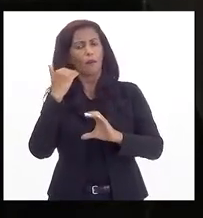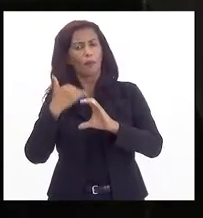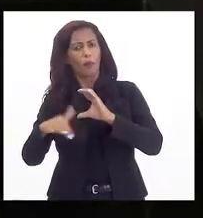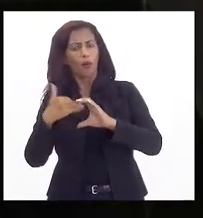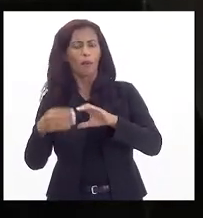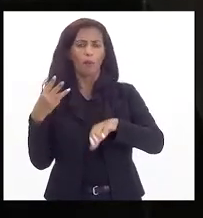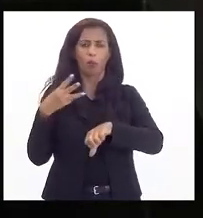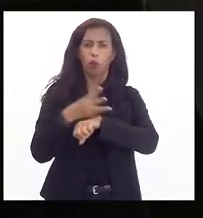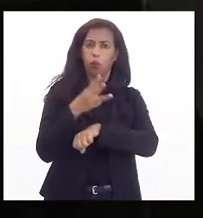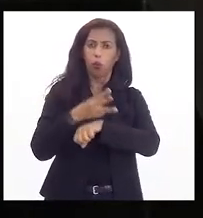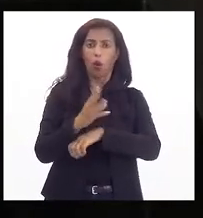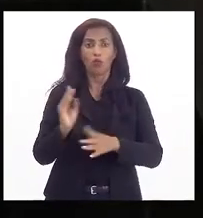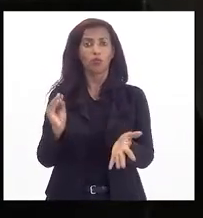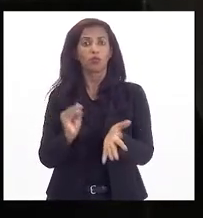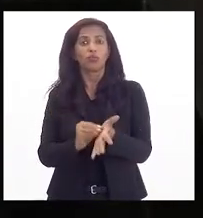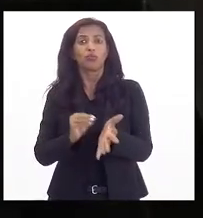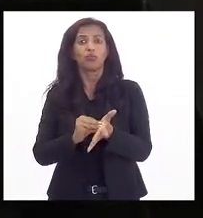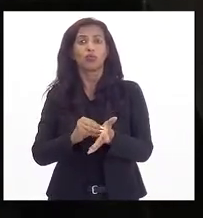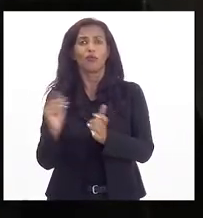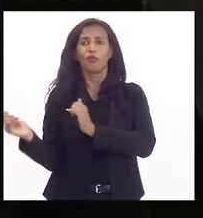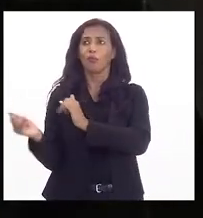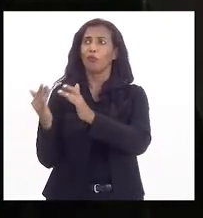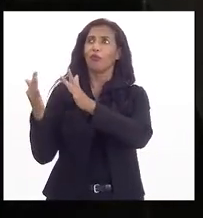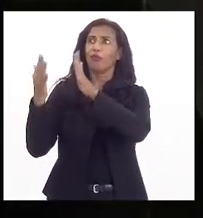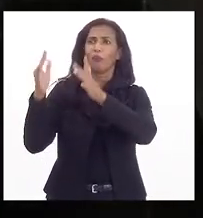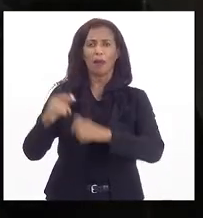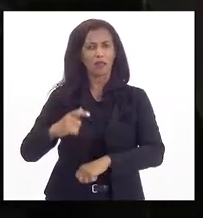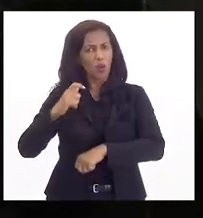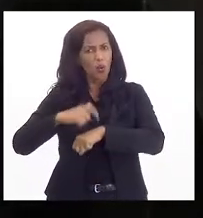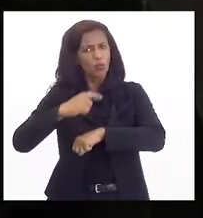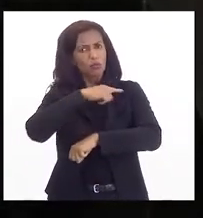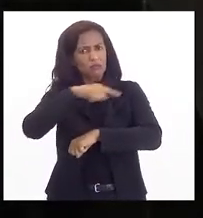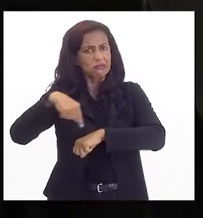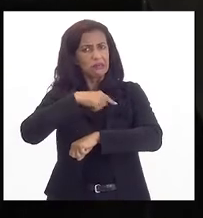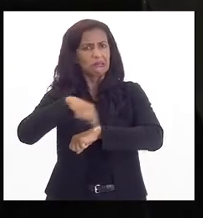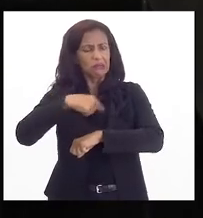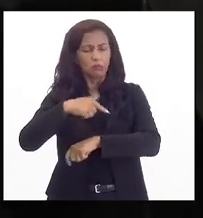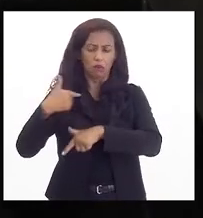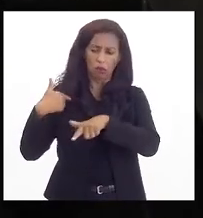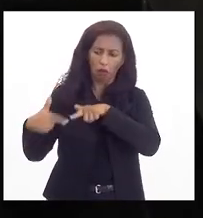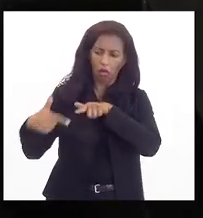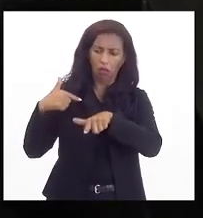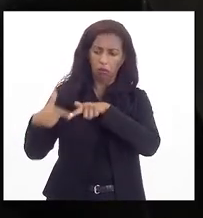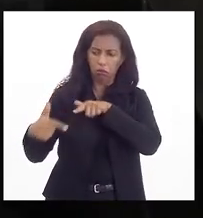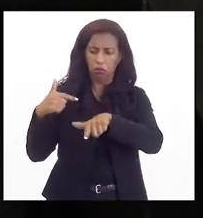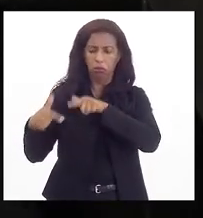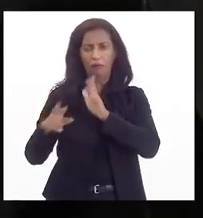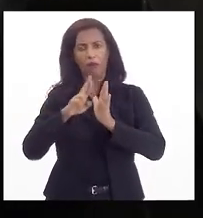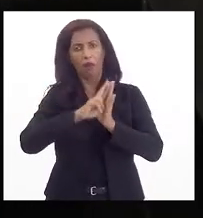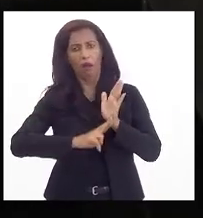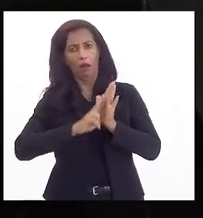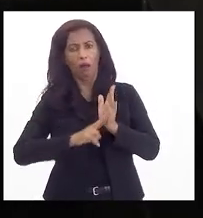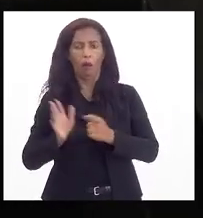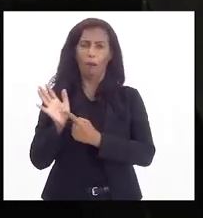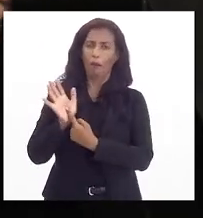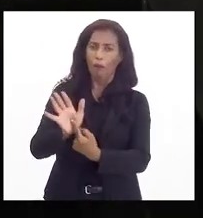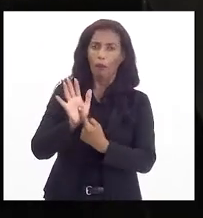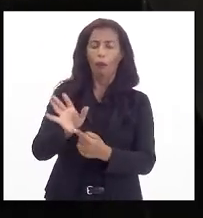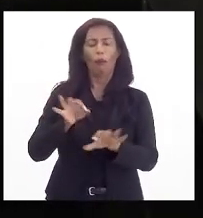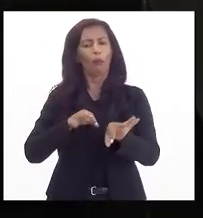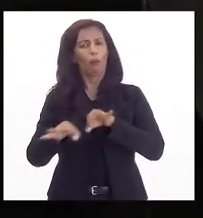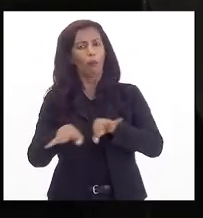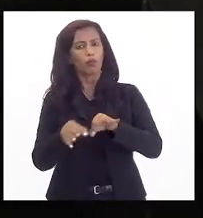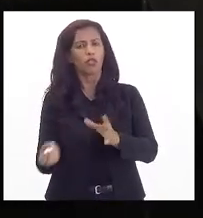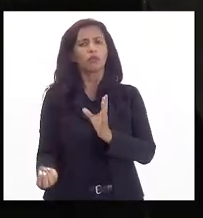por WhatsApp, só falta receber por sinal de fumaça, o tempo todo preenchendo planilhas, fazendo relatórios, apresentando projeções